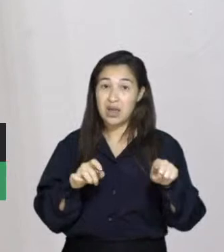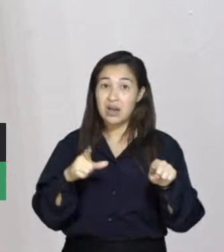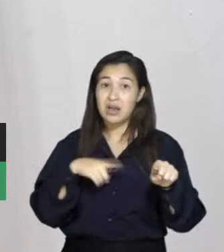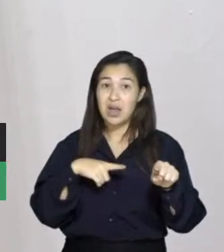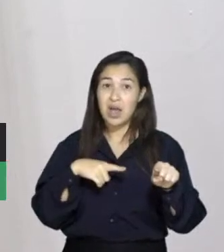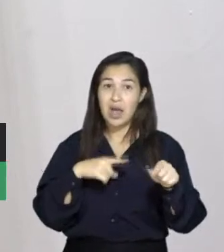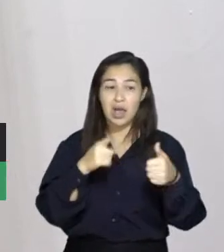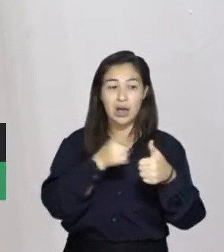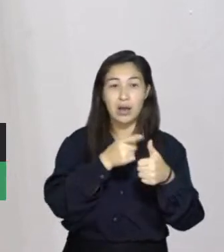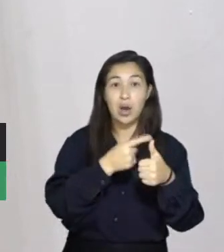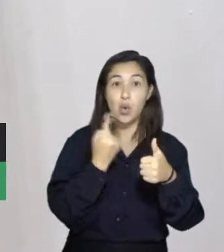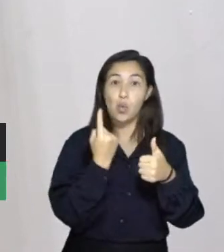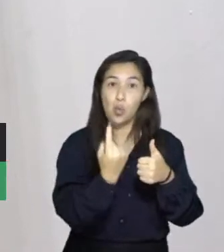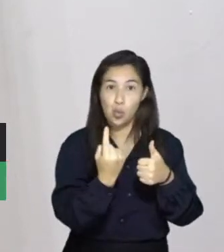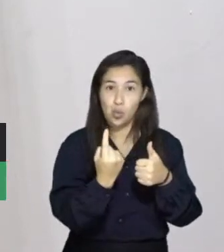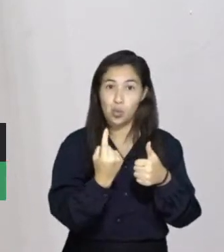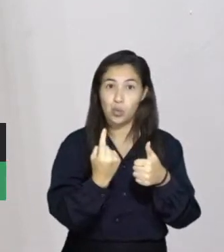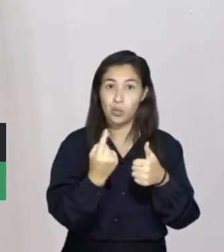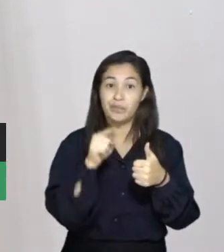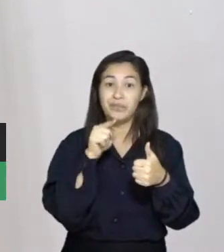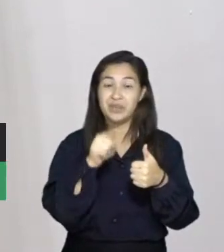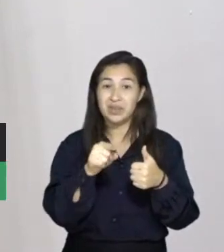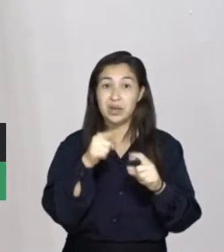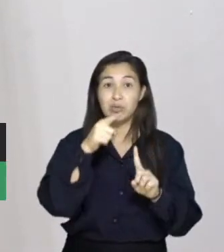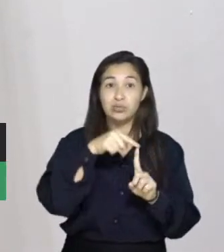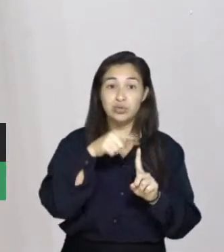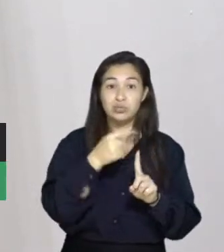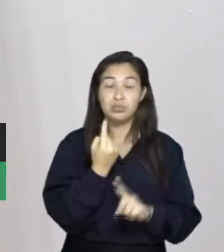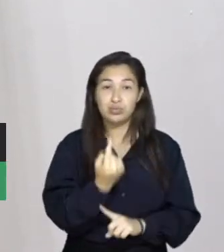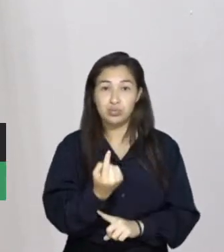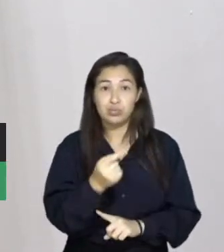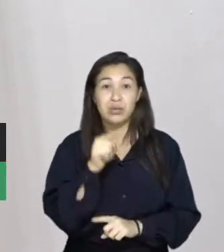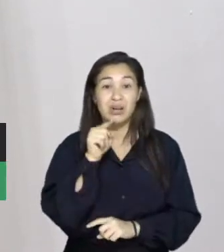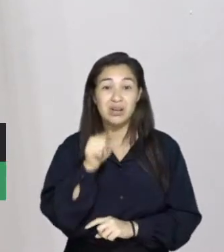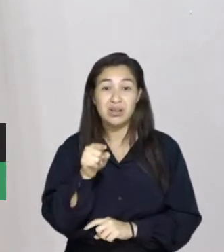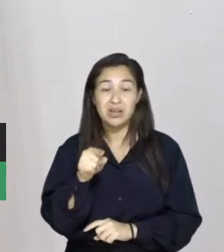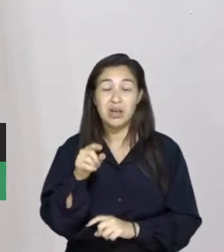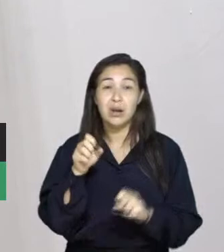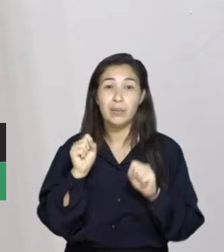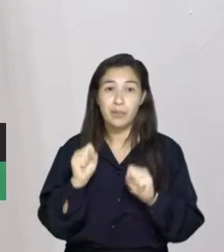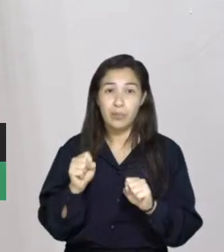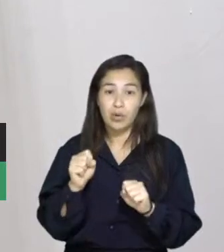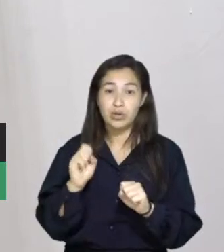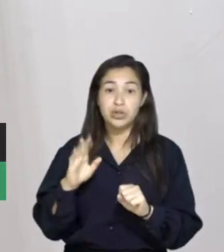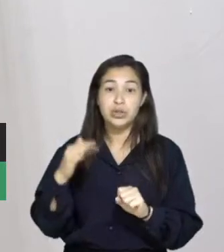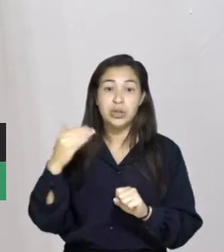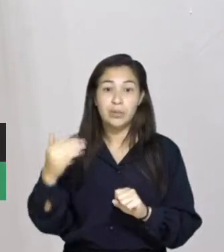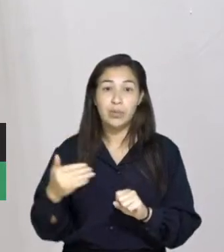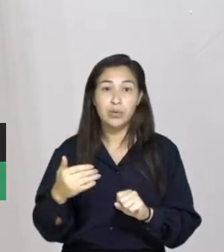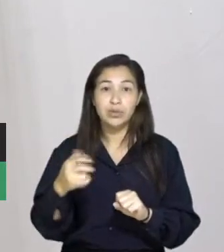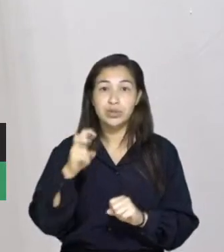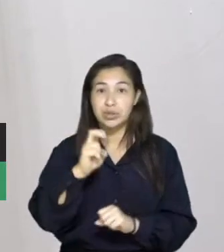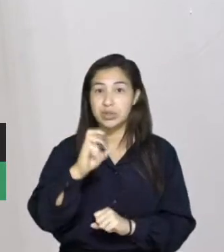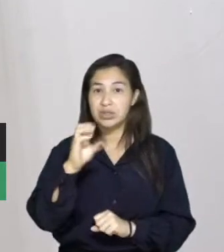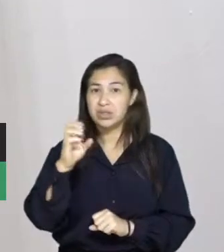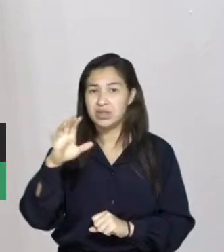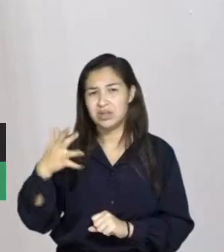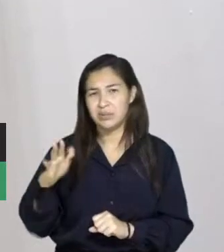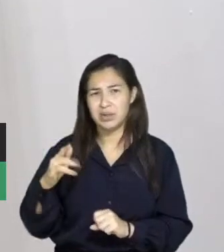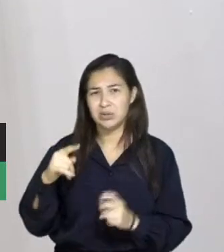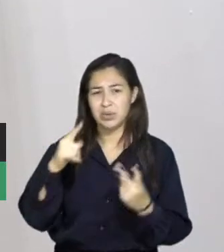que serão essas as atendidas pelo programa. Depois tem mais 500 e pouco no nível 2 e